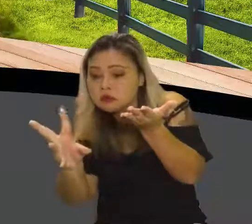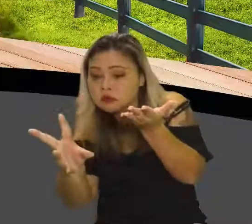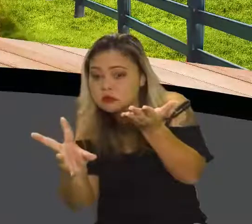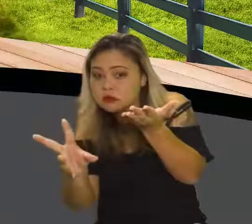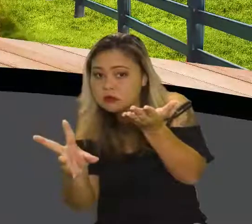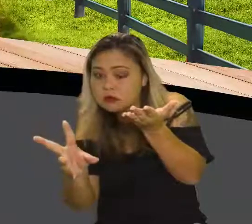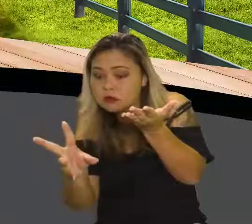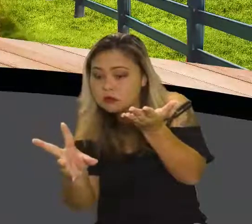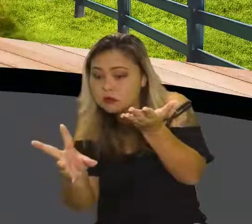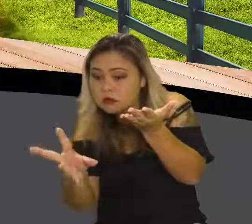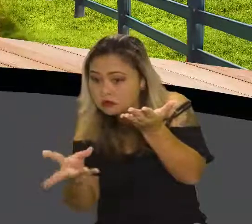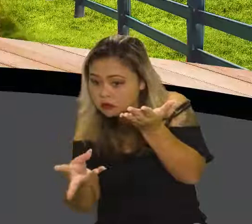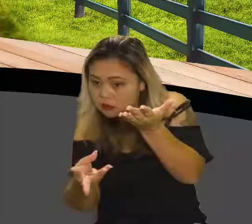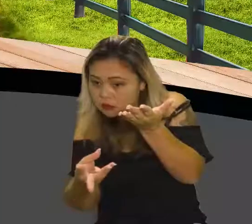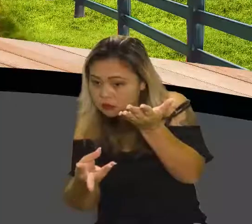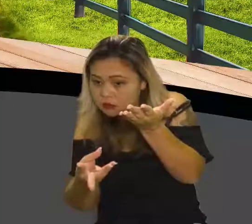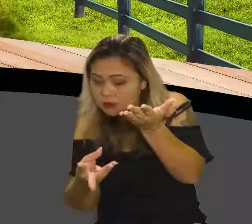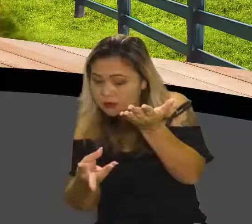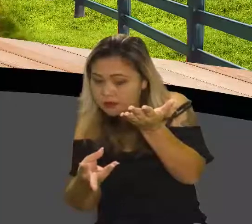fazer